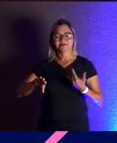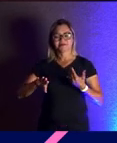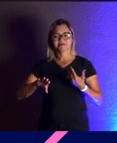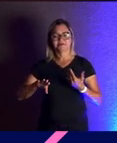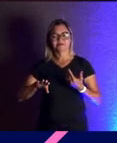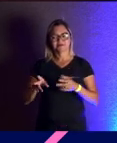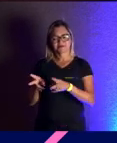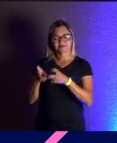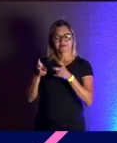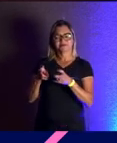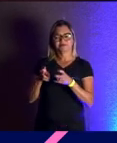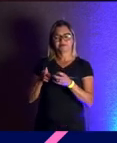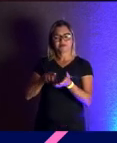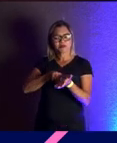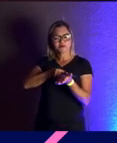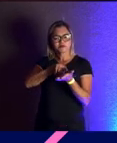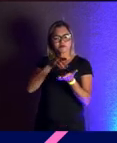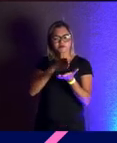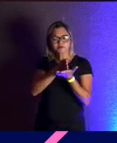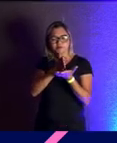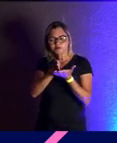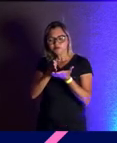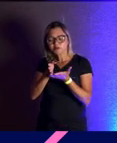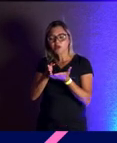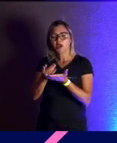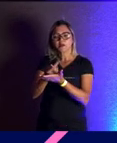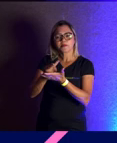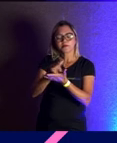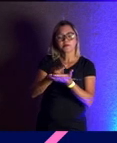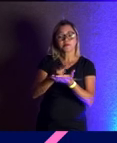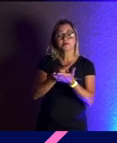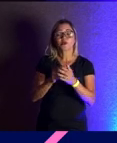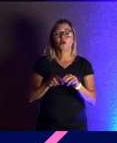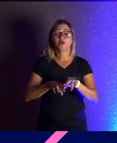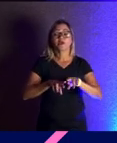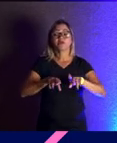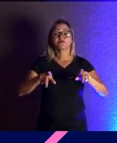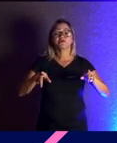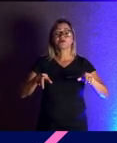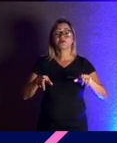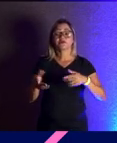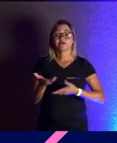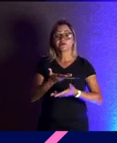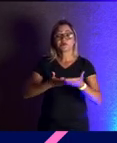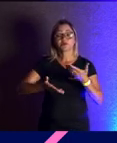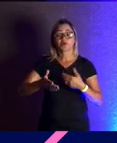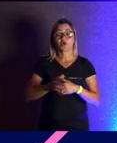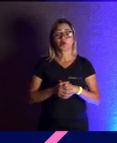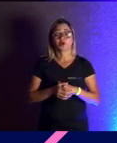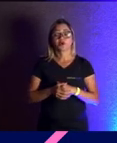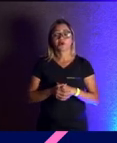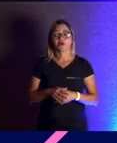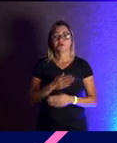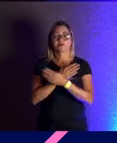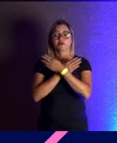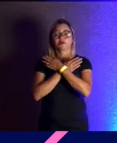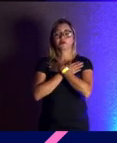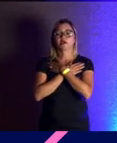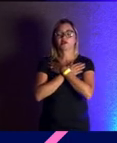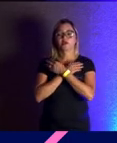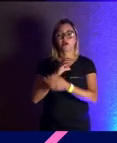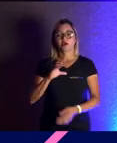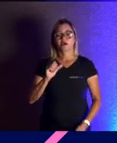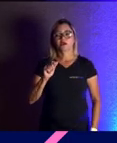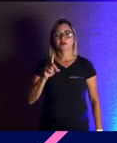entender esse caso, qual é a dimensão. E aí a gente fez uma troca semântica disso, não usando mais o critério clandestino,